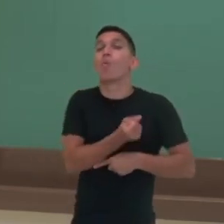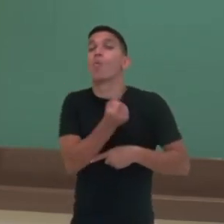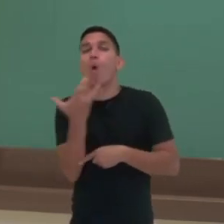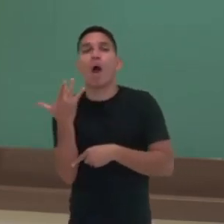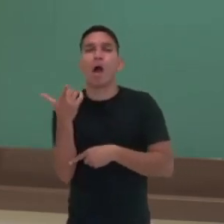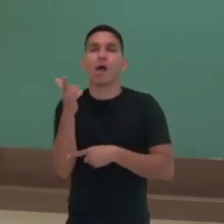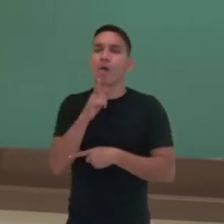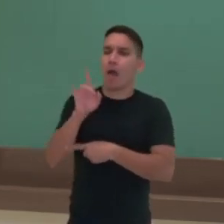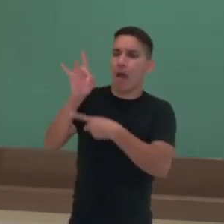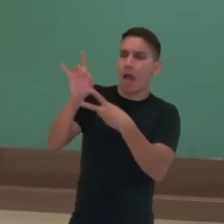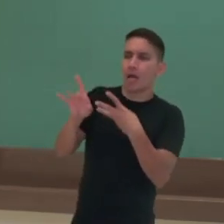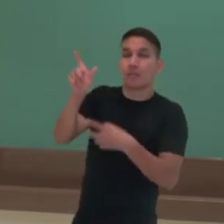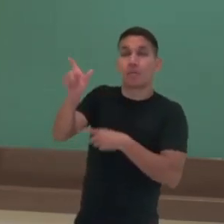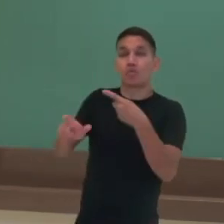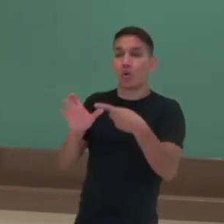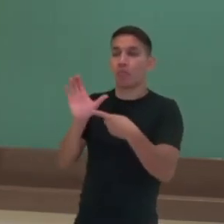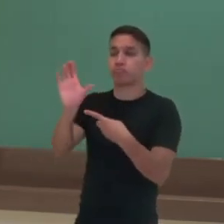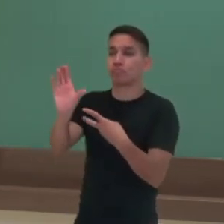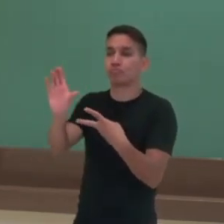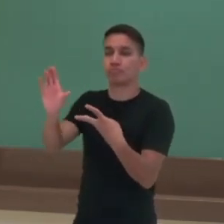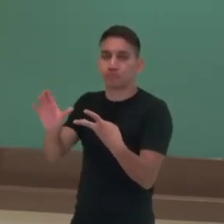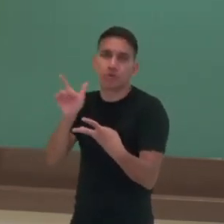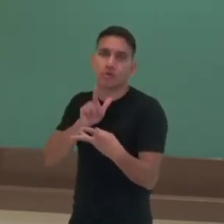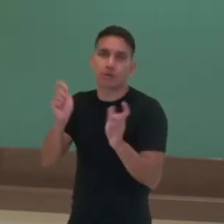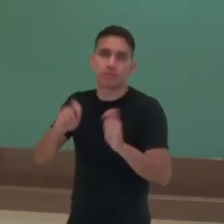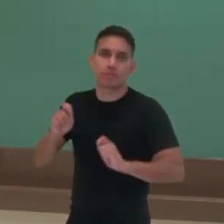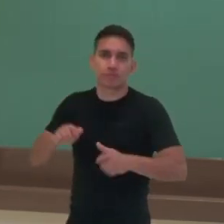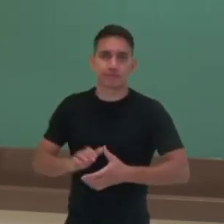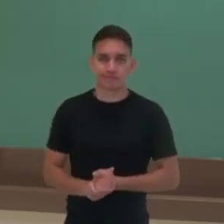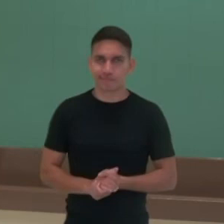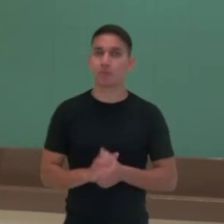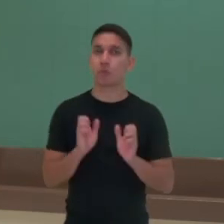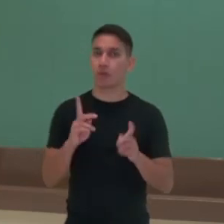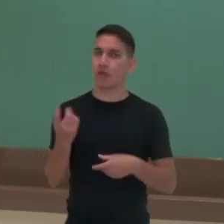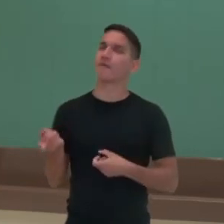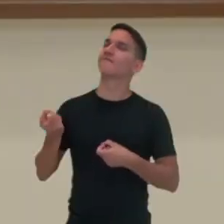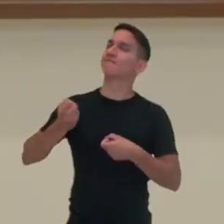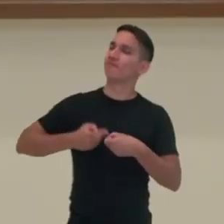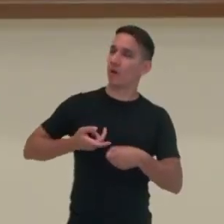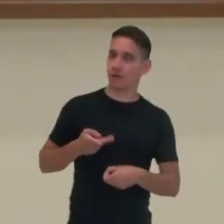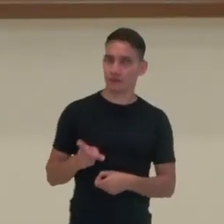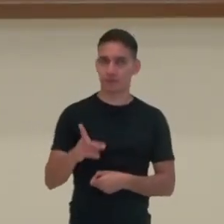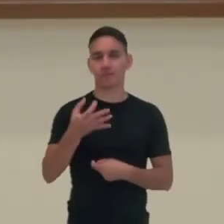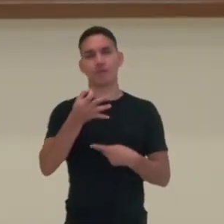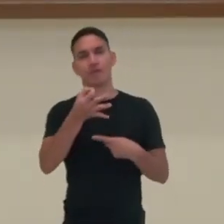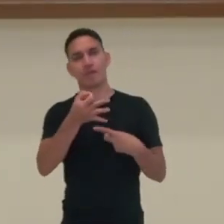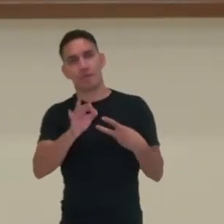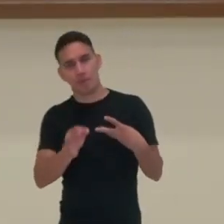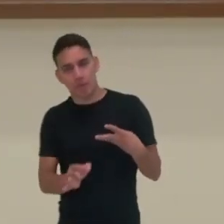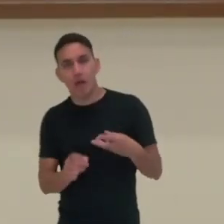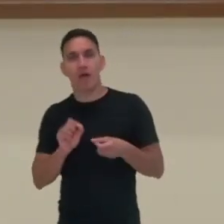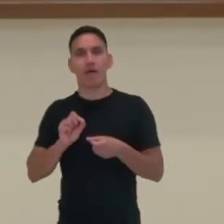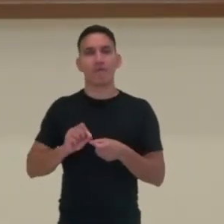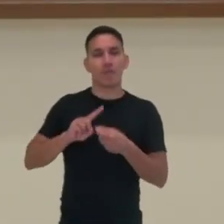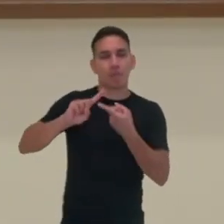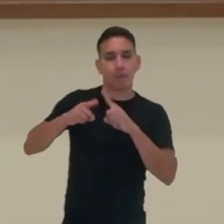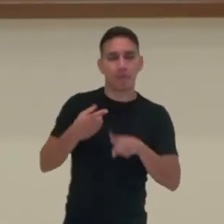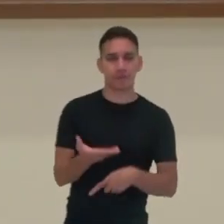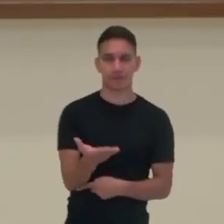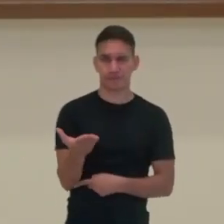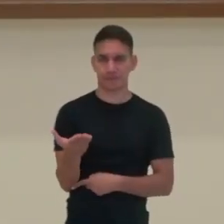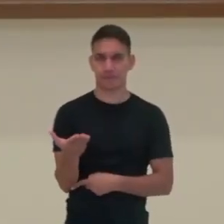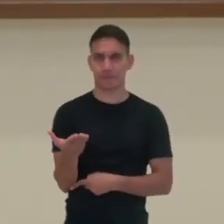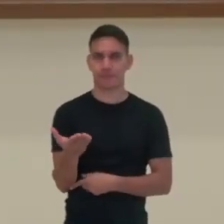quantia que cada sócio receberá, ok? Na sequência, a professora vai voltar para fazer a correção